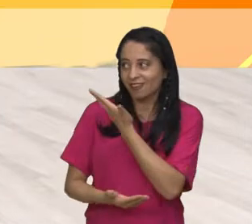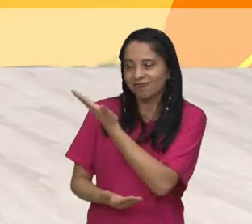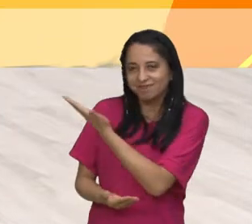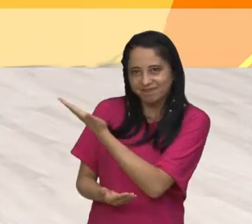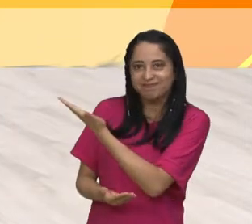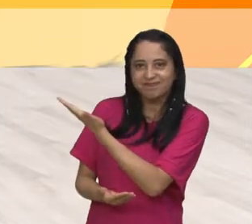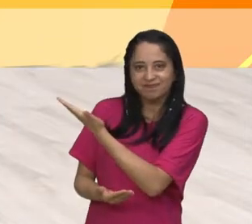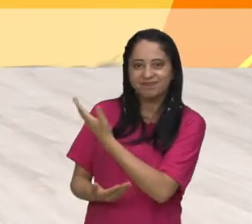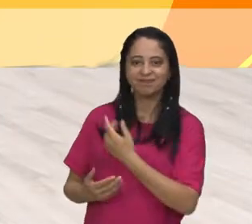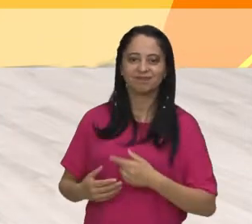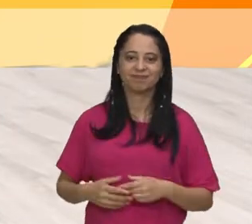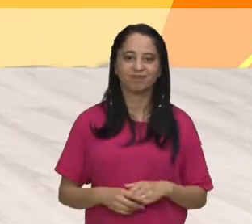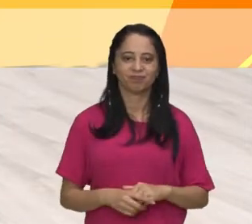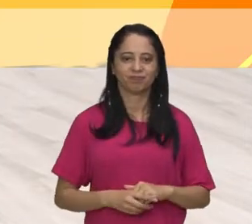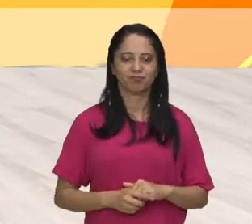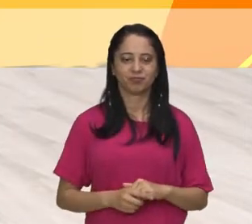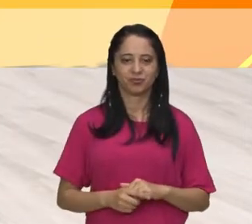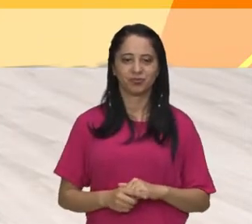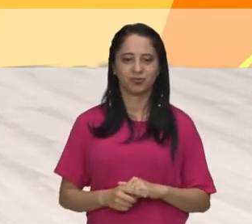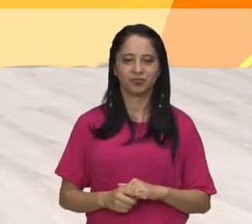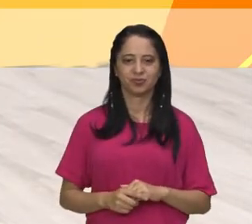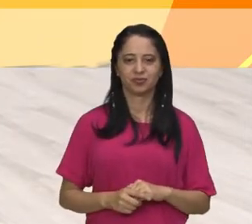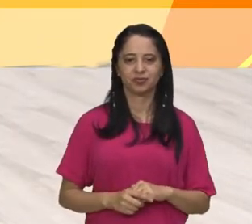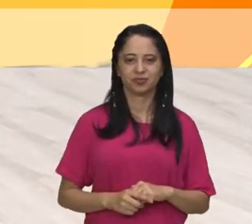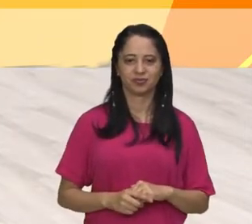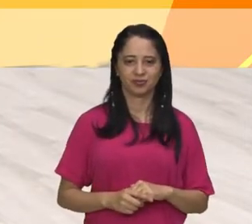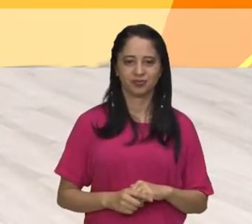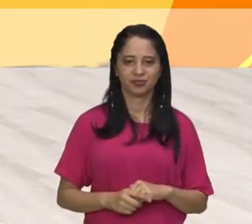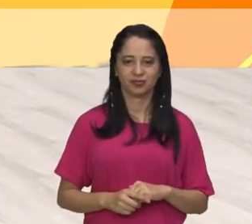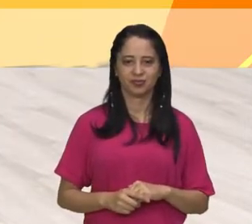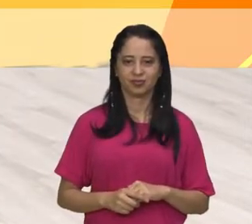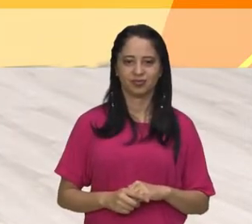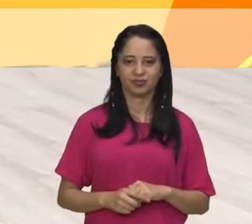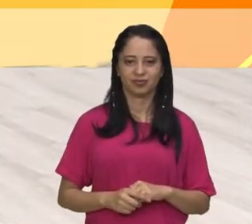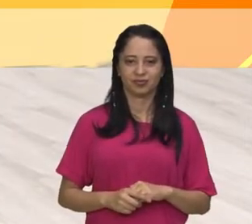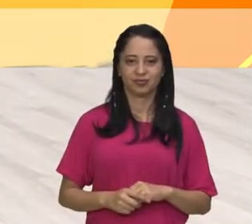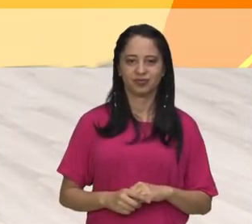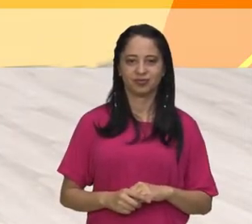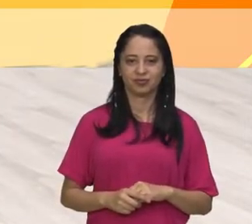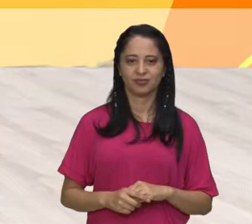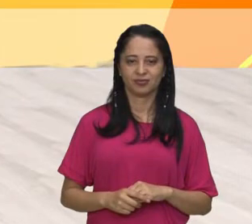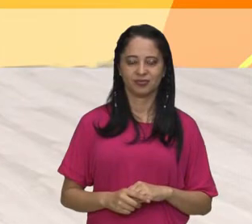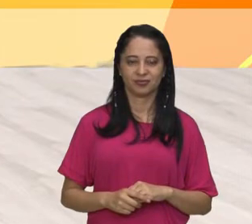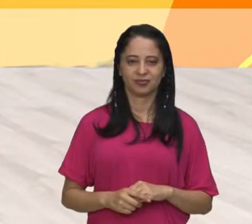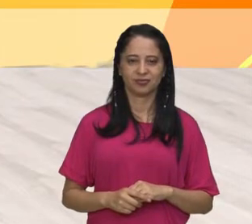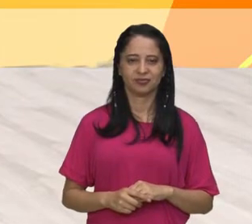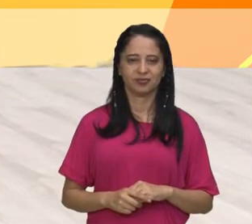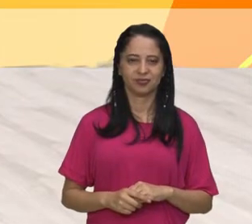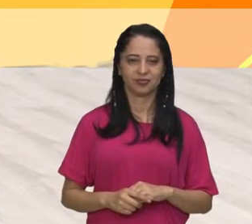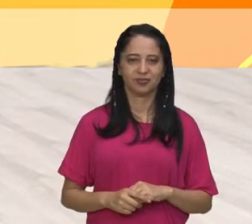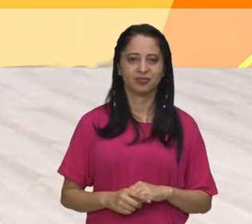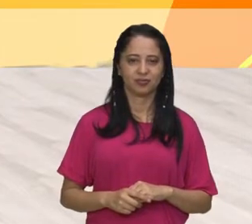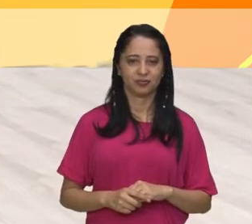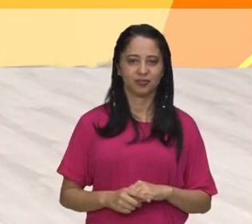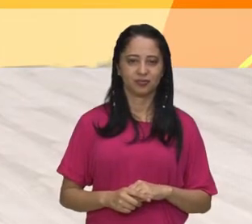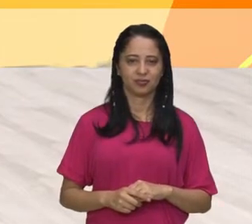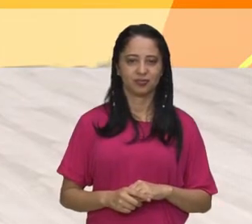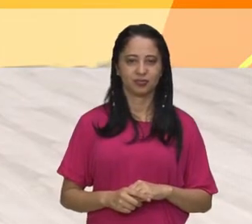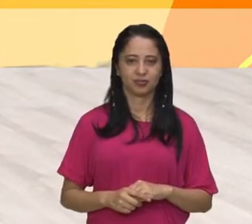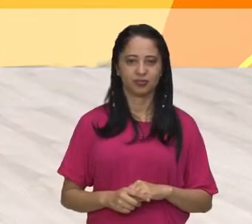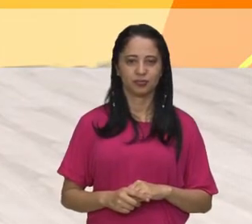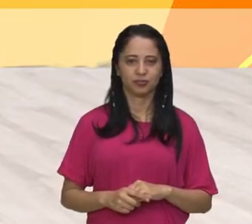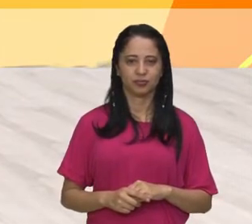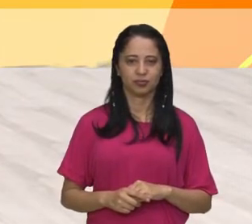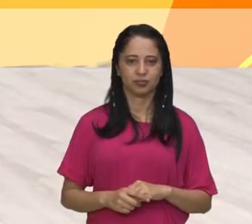novo, ó, fiz o break, segurei no chapéu, virei, perninha para fora, para dentro. Agora nós vamos fazer